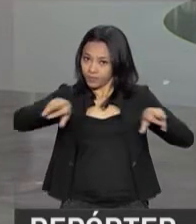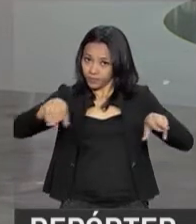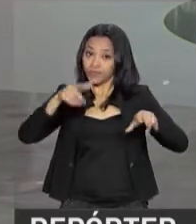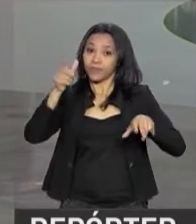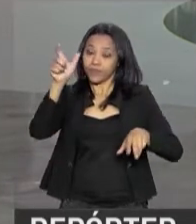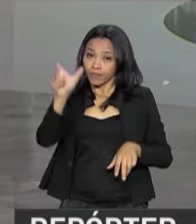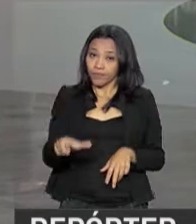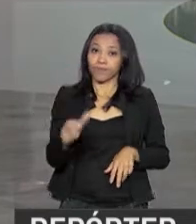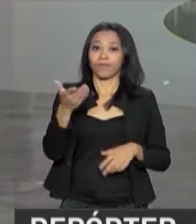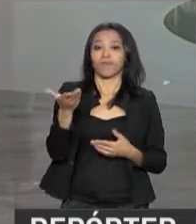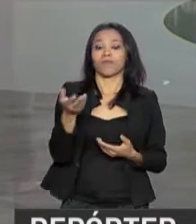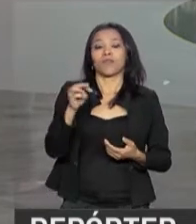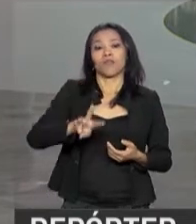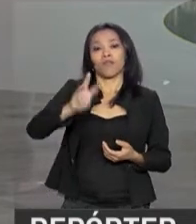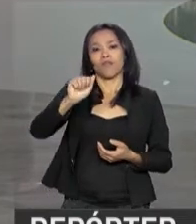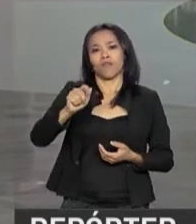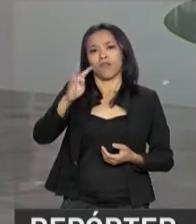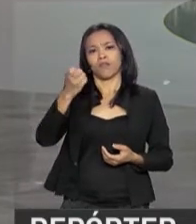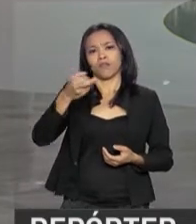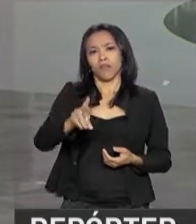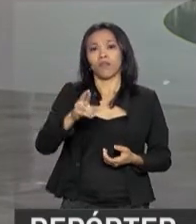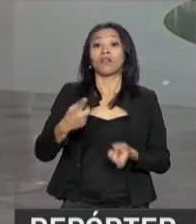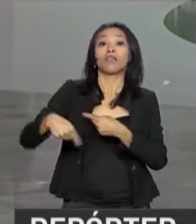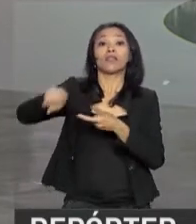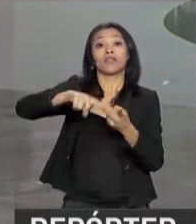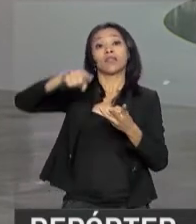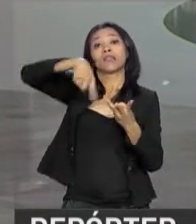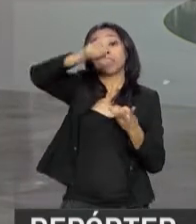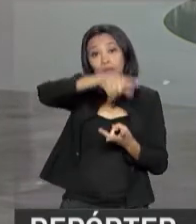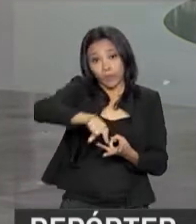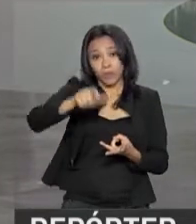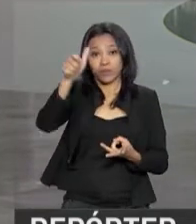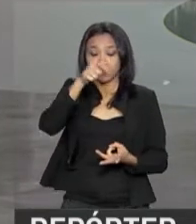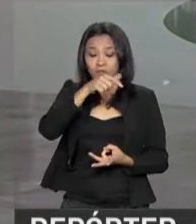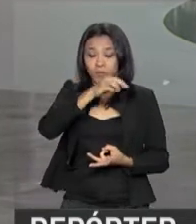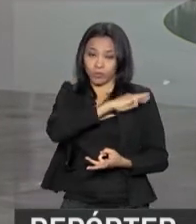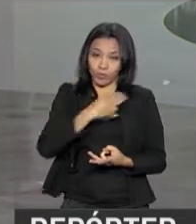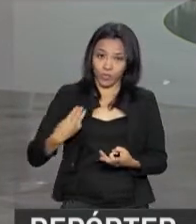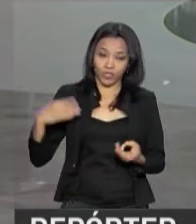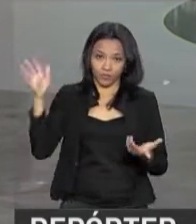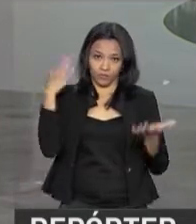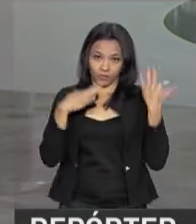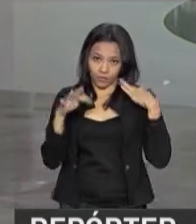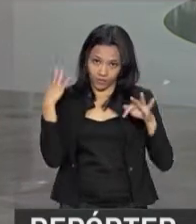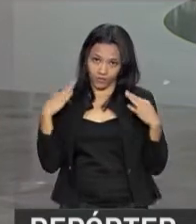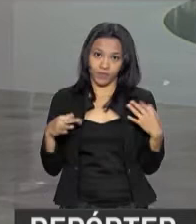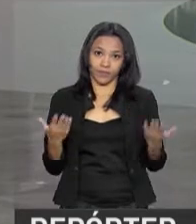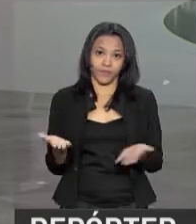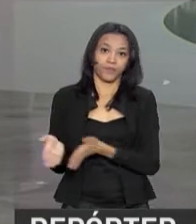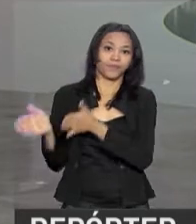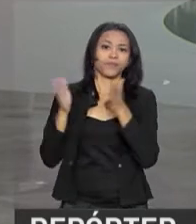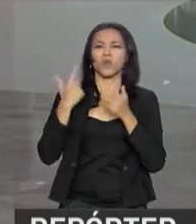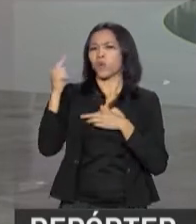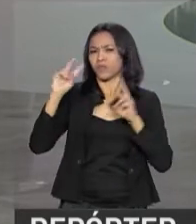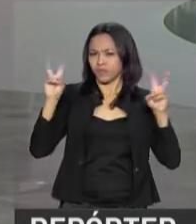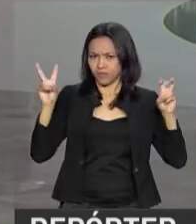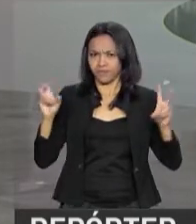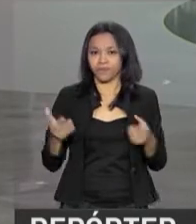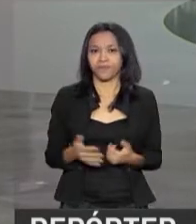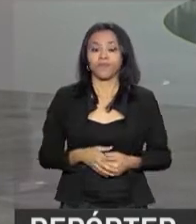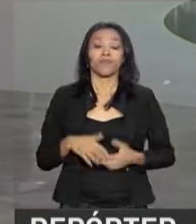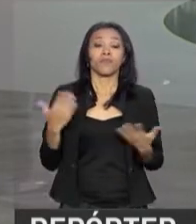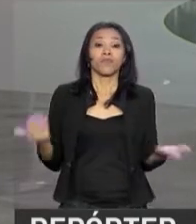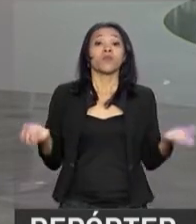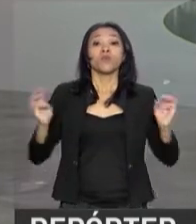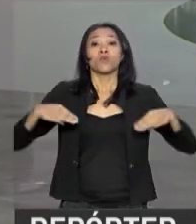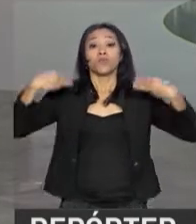Silveira. Em seguida, o presidente recebe o ministro do Turismo, Vinícius Lumertes. Mudando de assunto agora, o